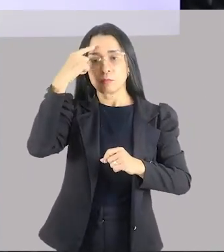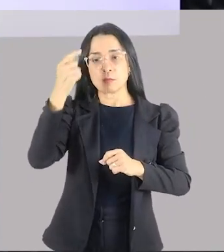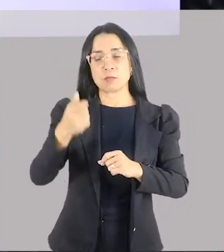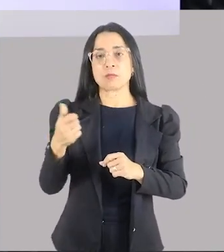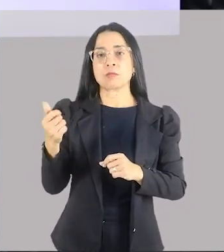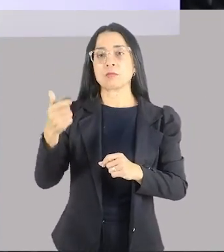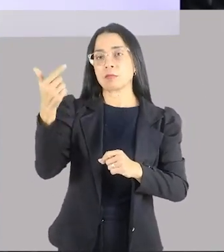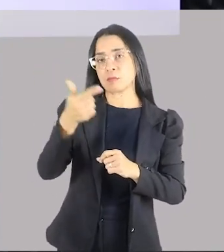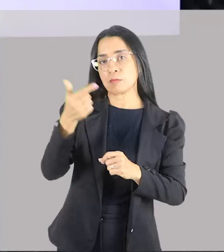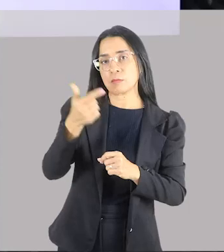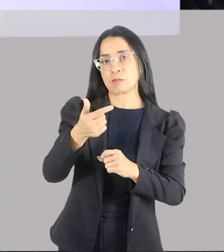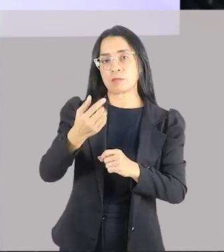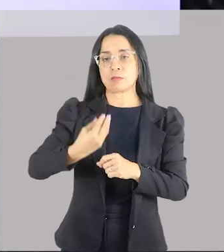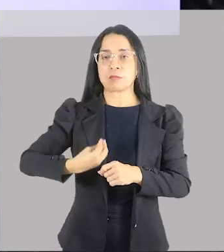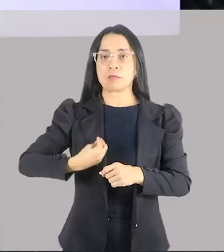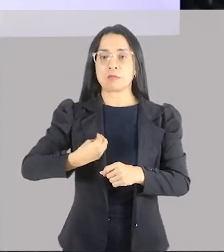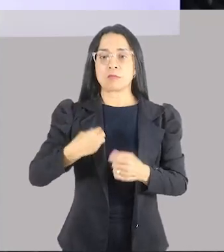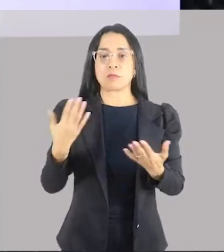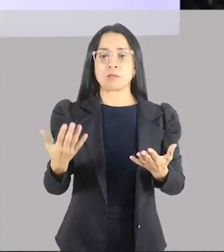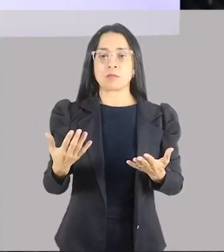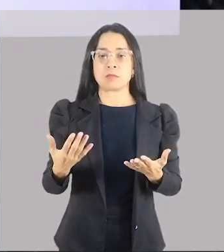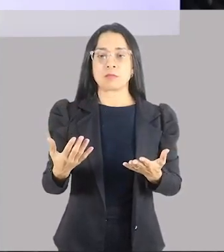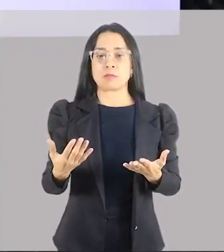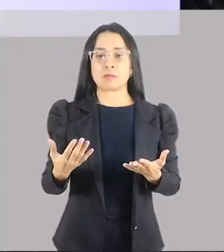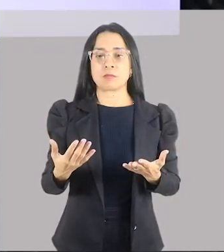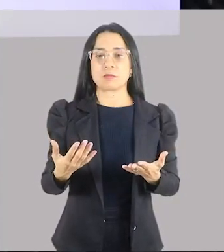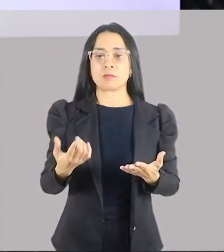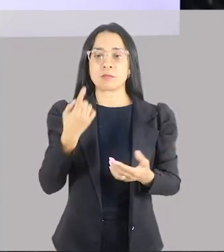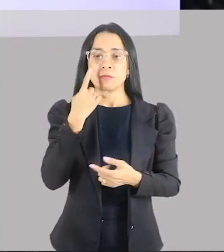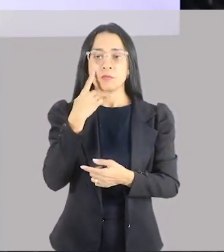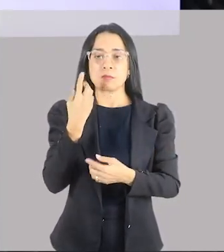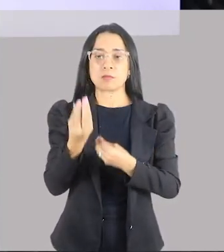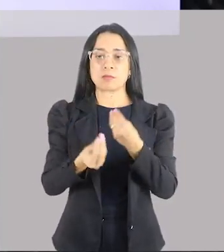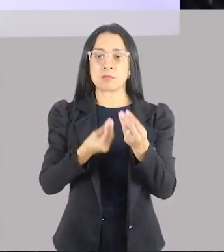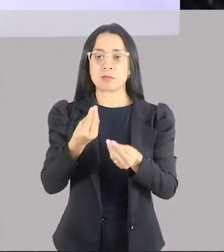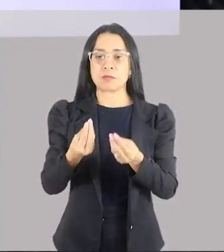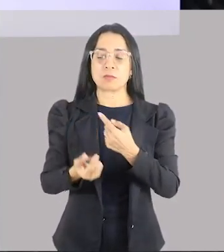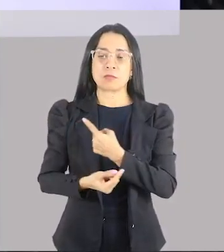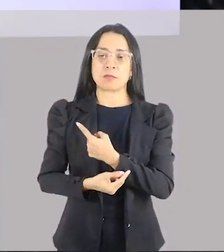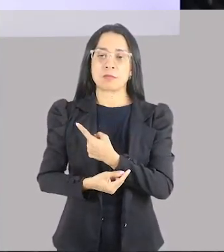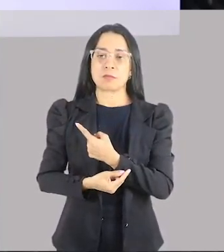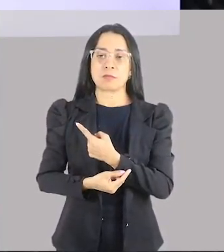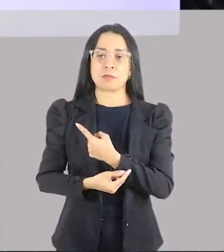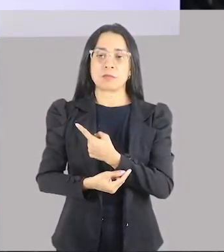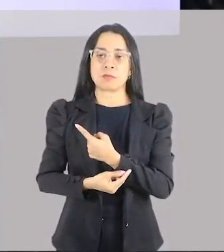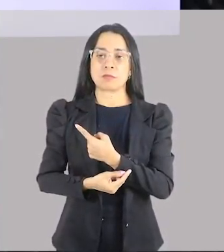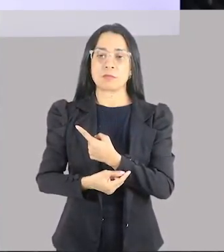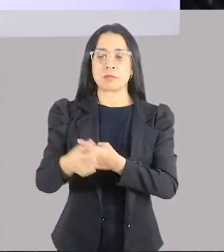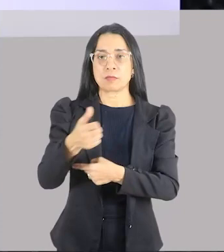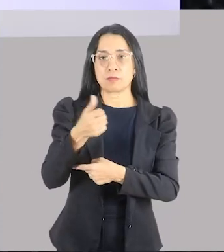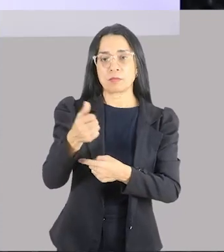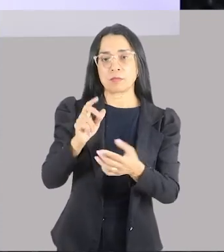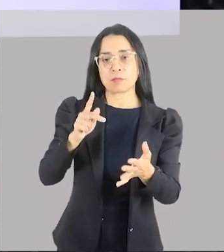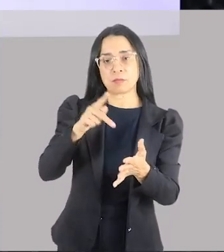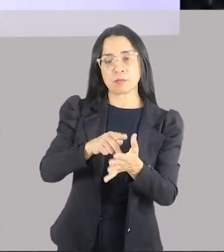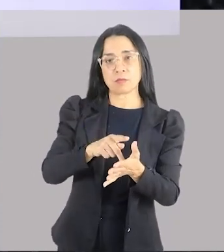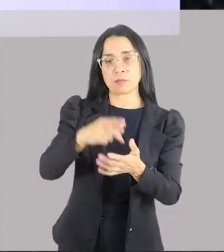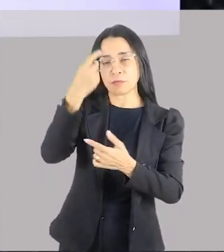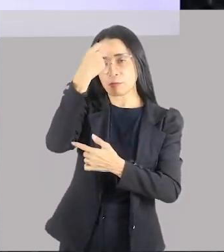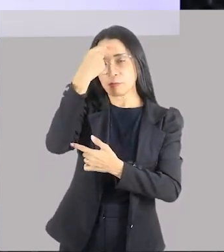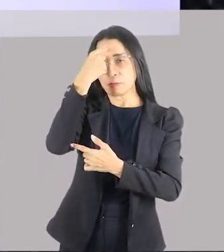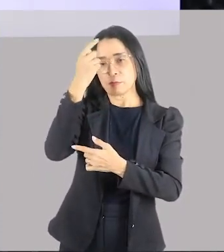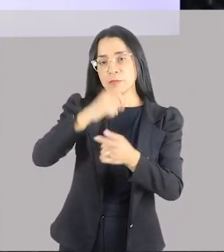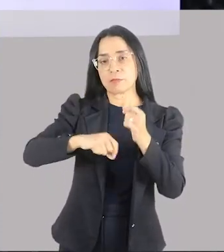a existência. Olha só como fica bem centralizado aqui. Penso, logo existo, ou seja, a primeira verdade é o